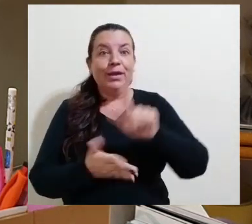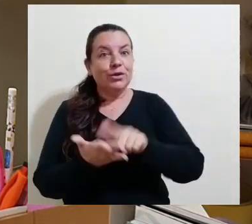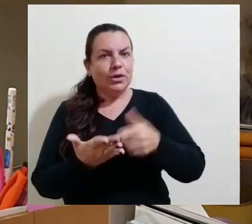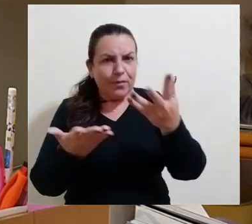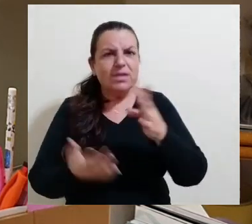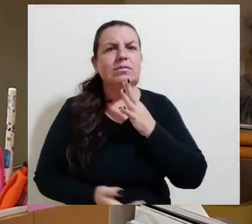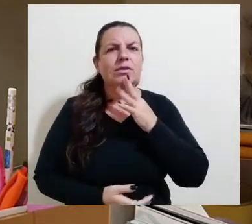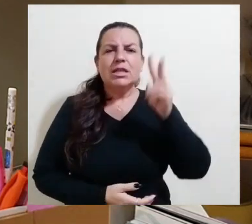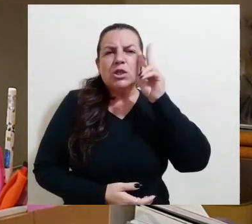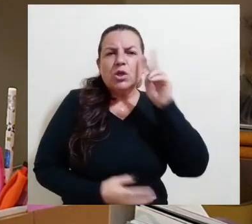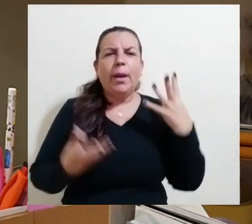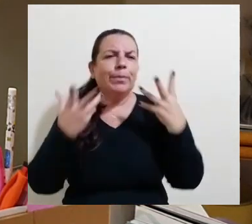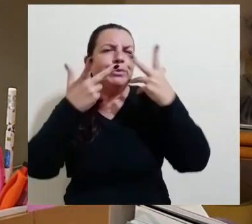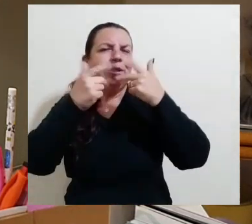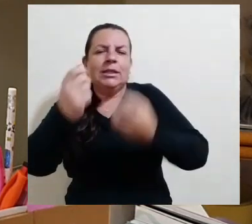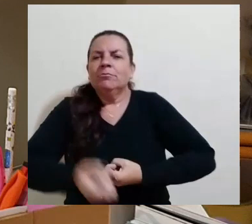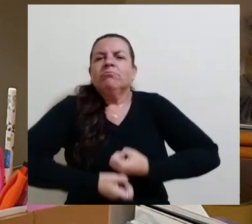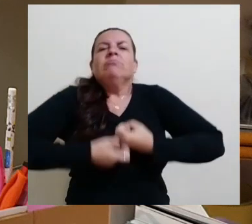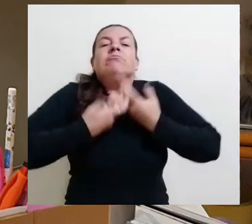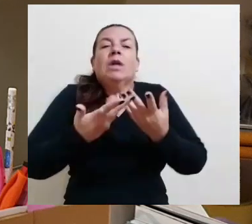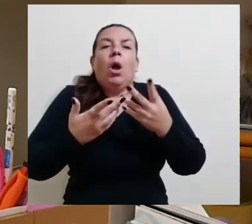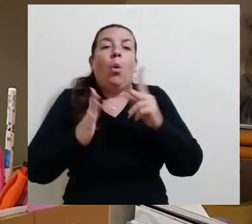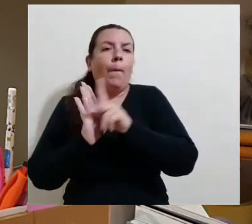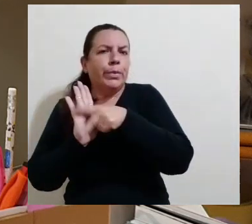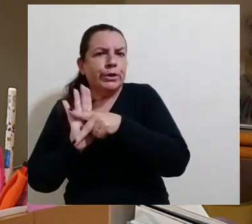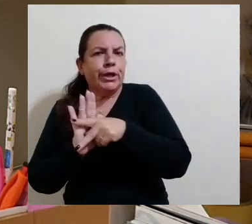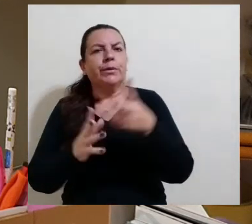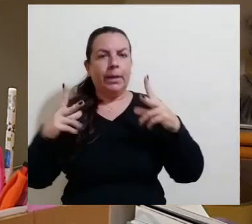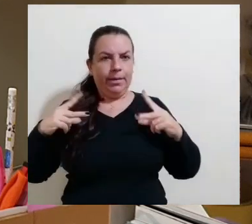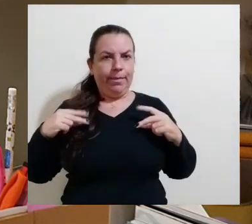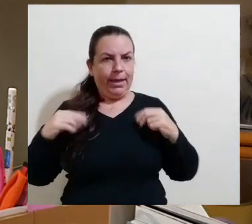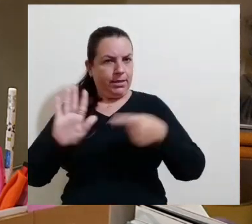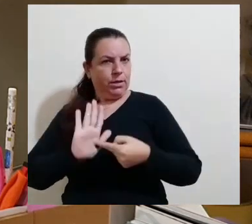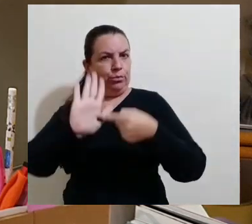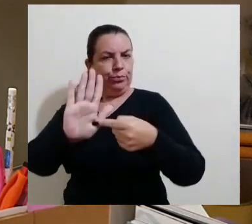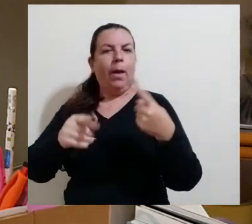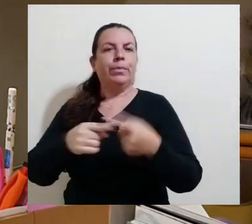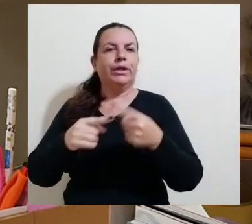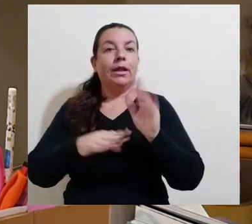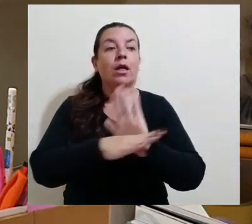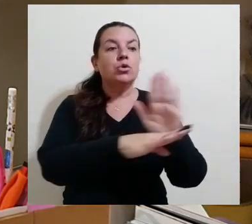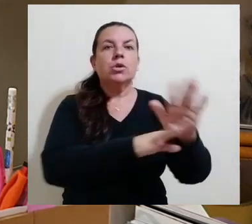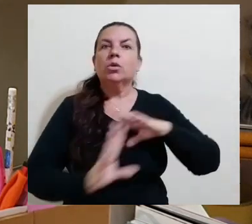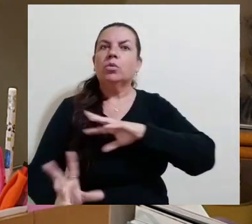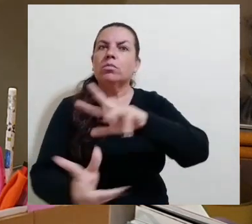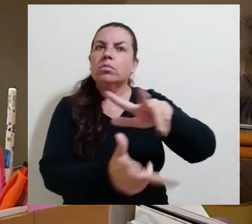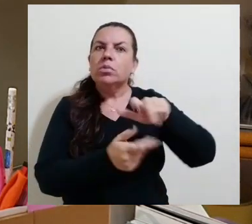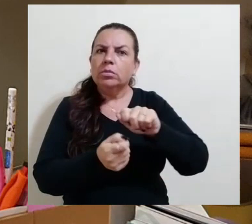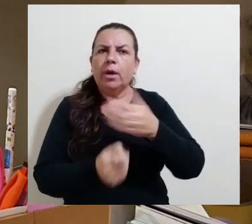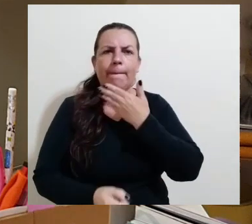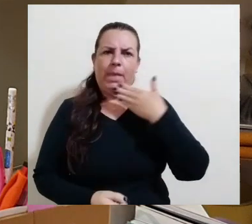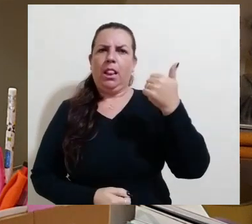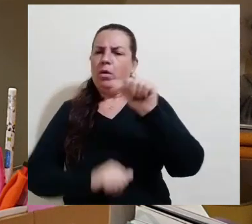conhece alguma história bonita alguma história inspiradora algum projeto que merece ser destacado por estar ajudando o mundo